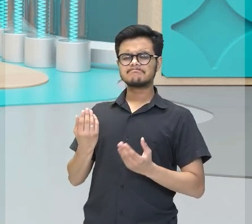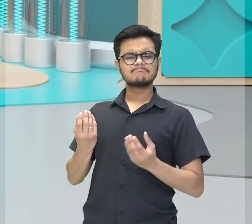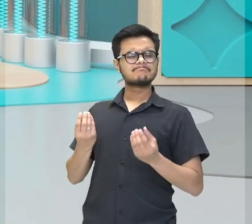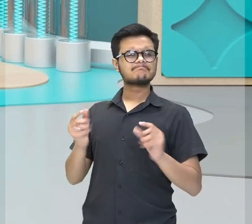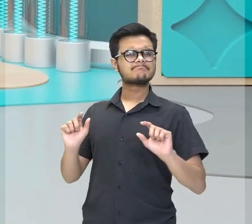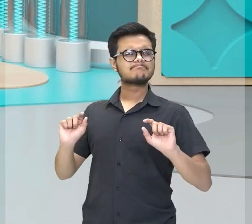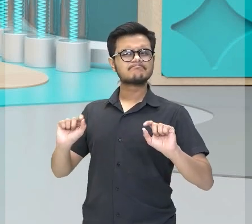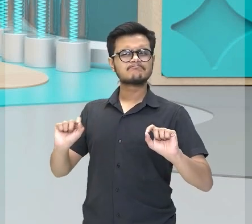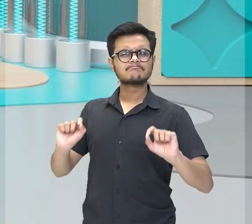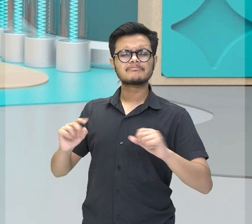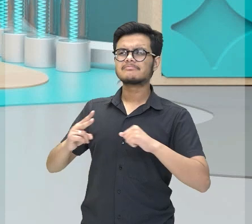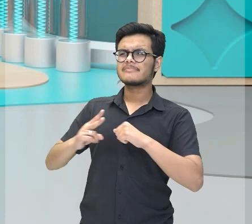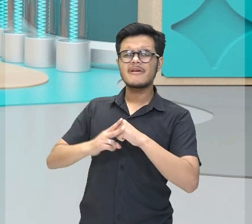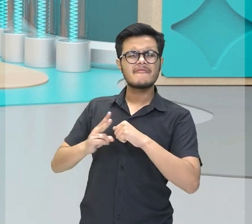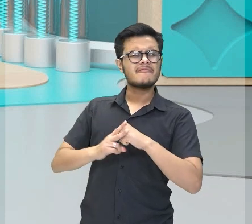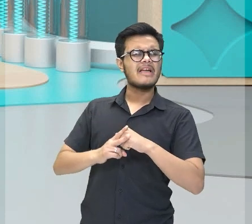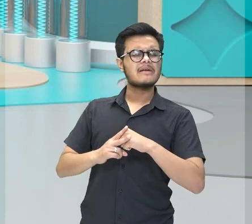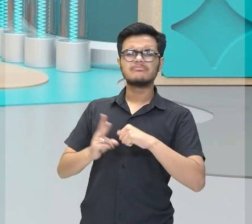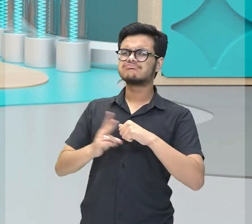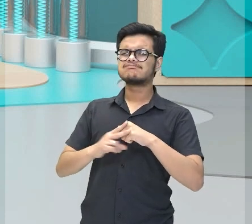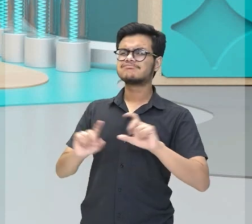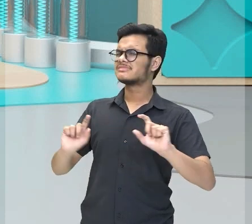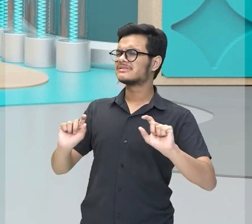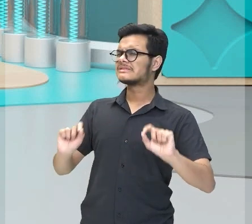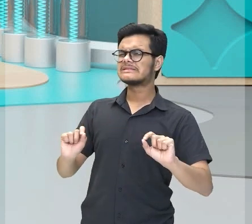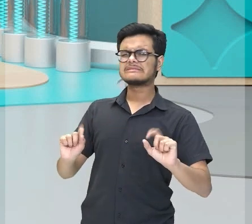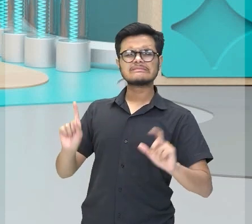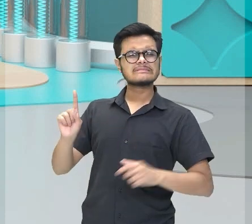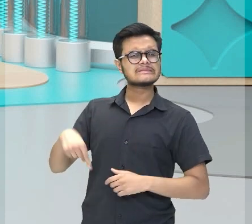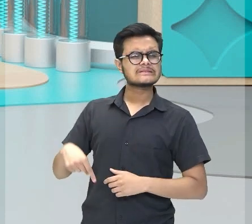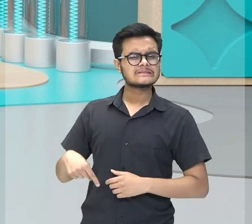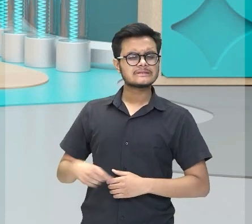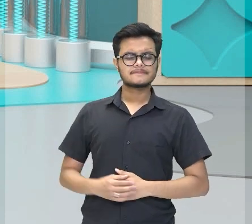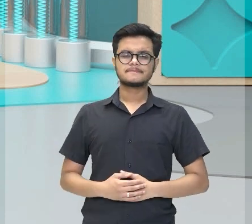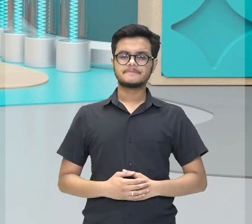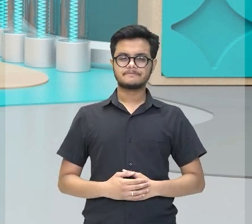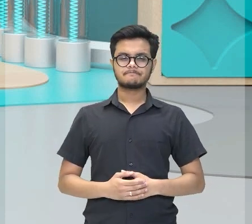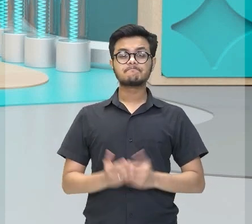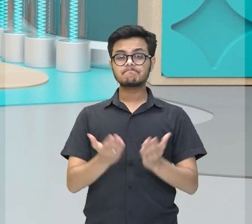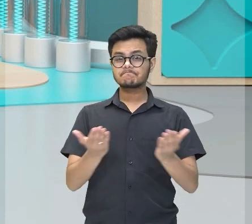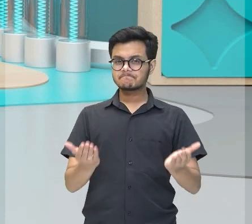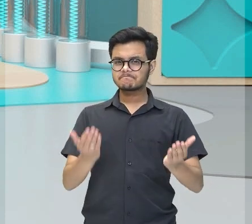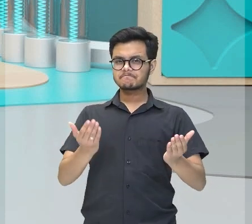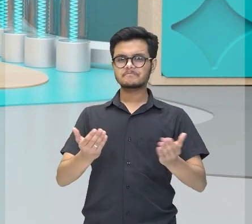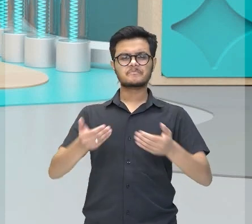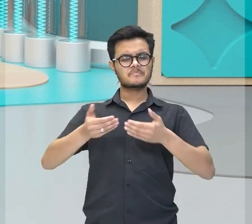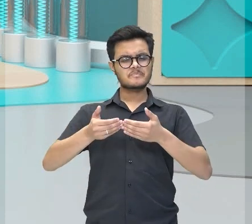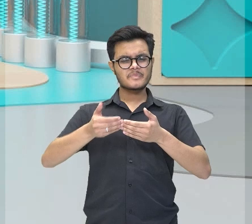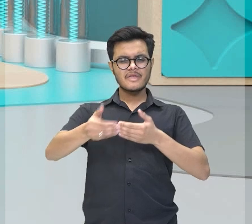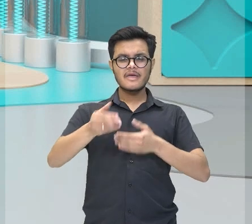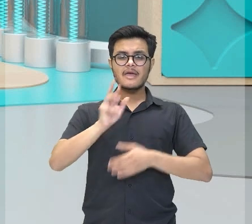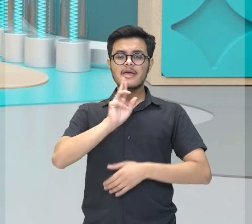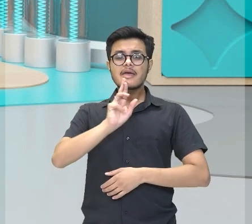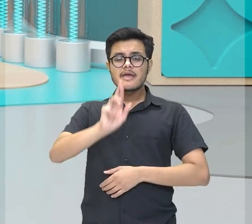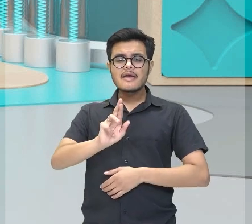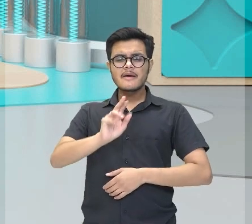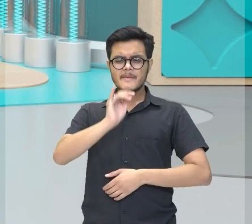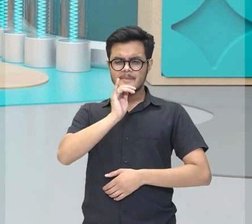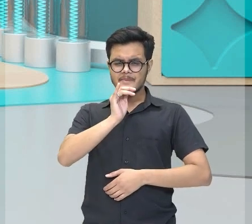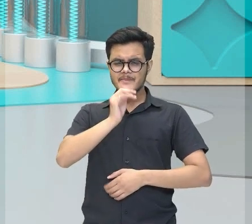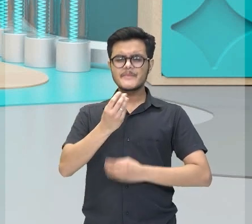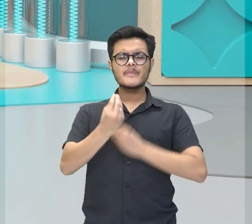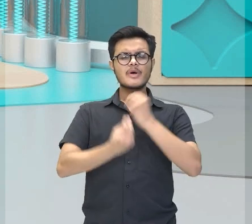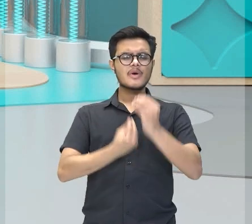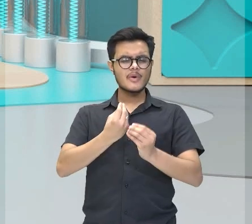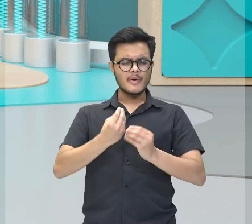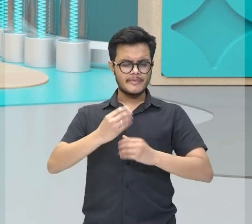pergunta? O que é um verbo? Então, para que a gente comece a responder isto, vamos observar o que nós temos na nossa